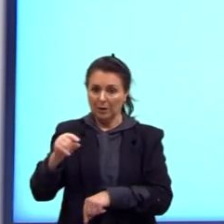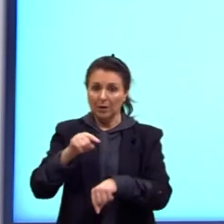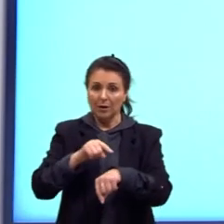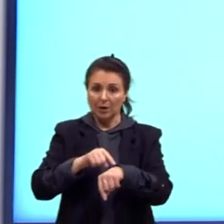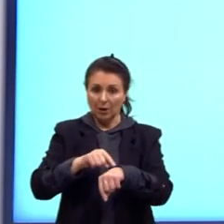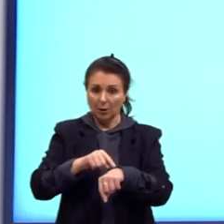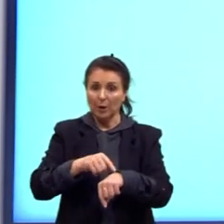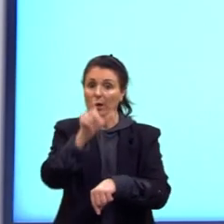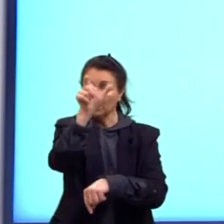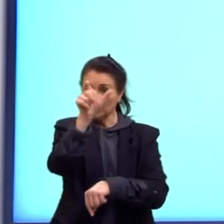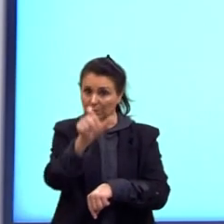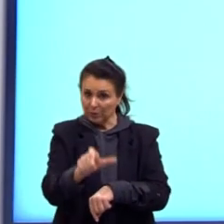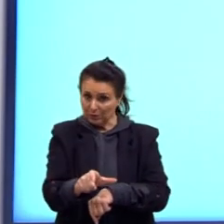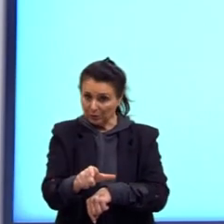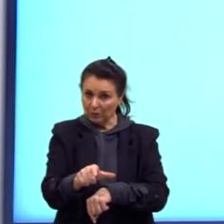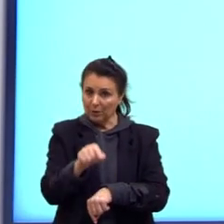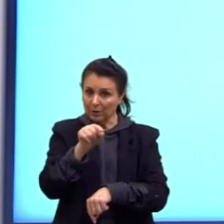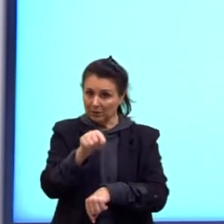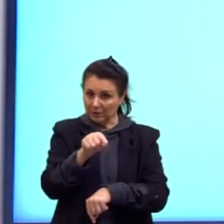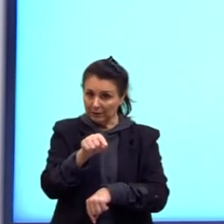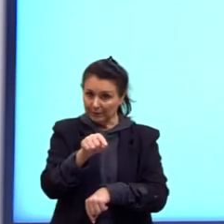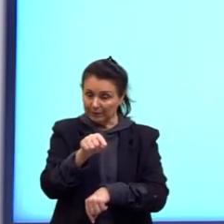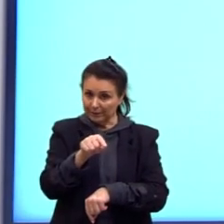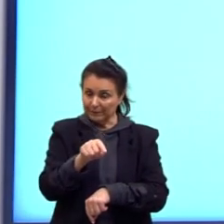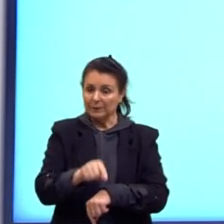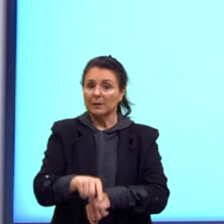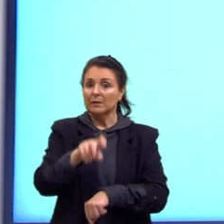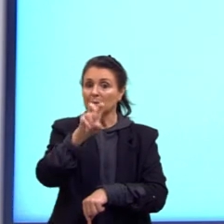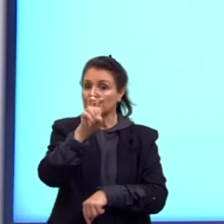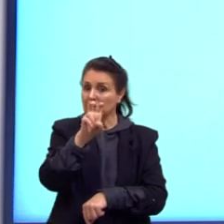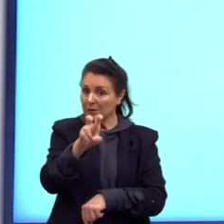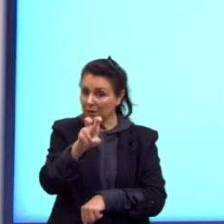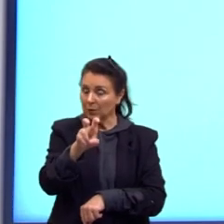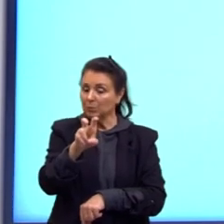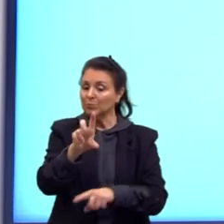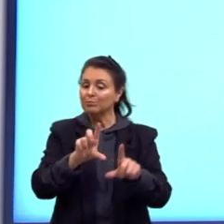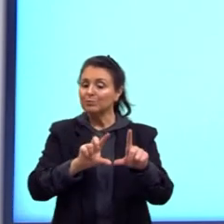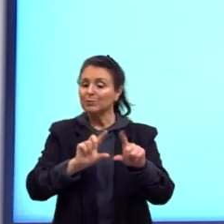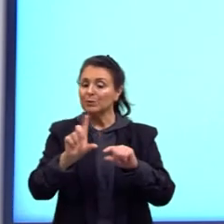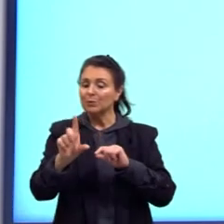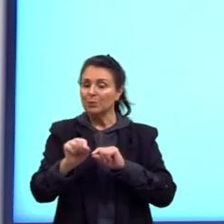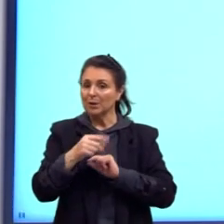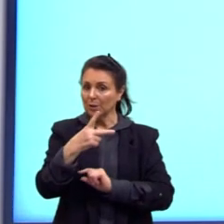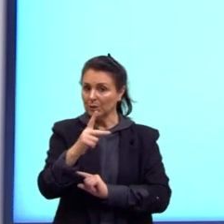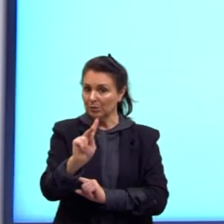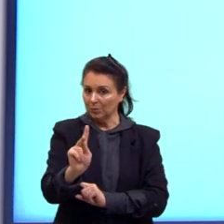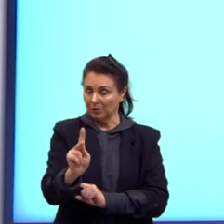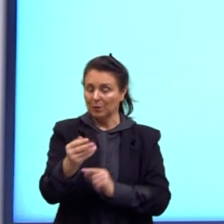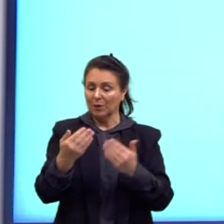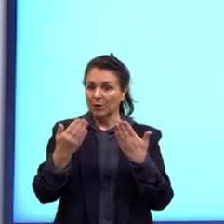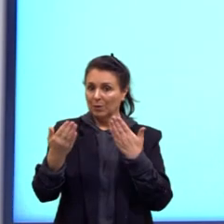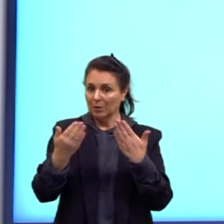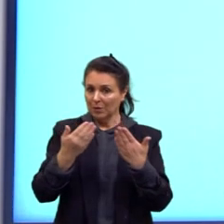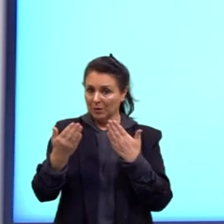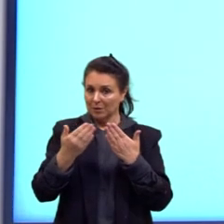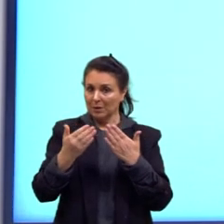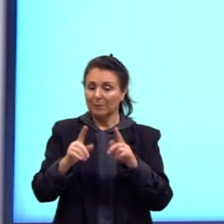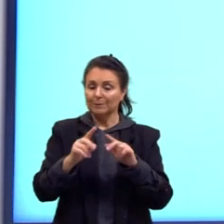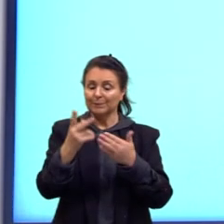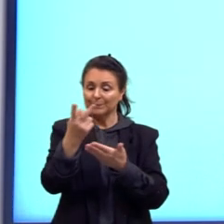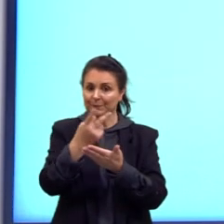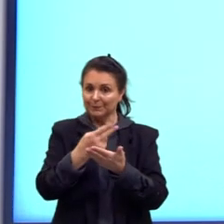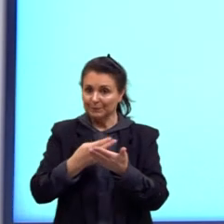está nessa posição é nós temos Então cinco alternativas vamos analisar Então a nossa